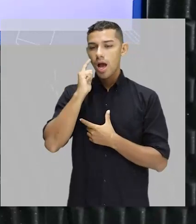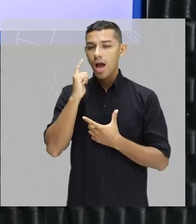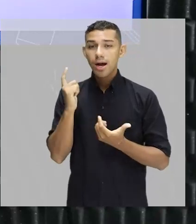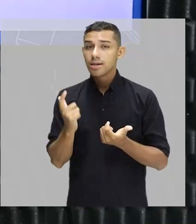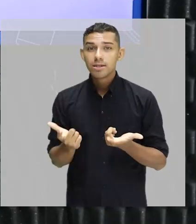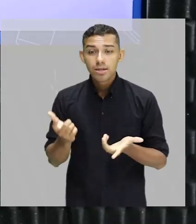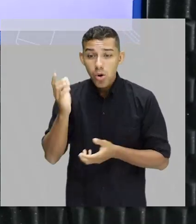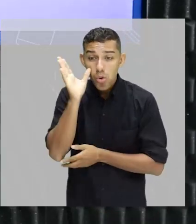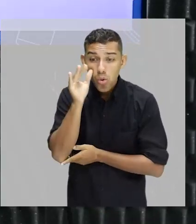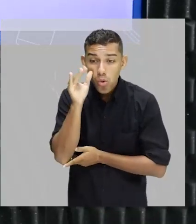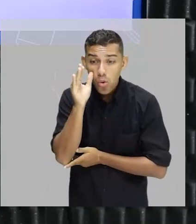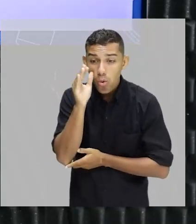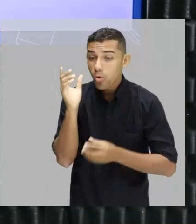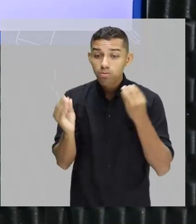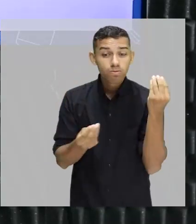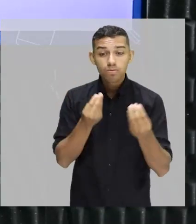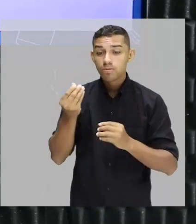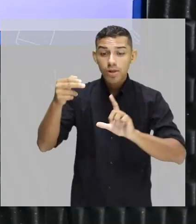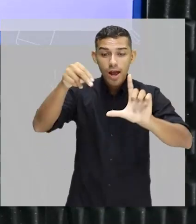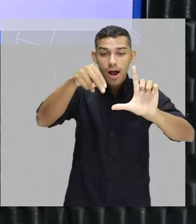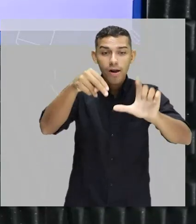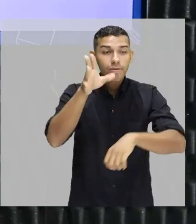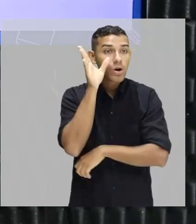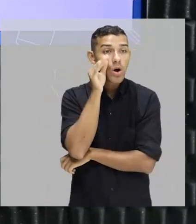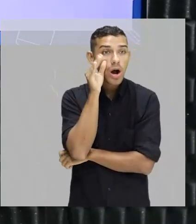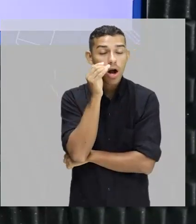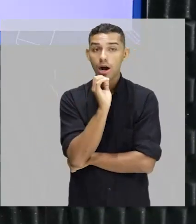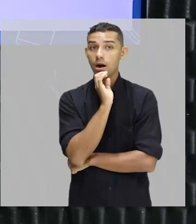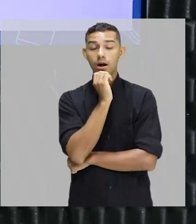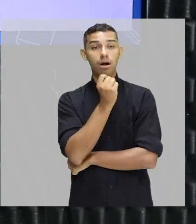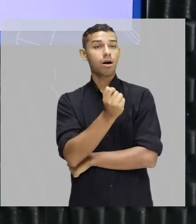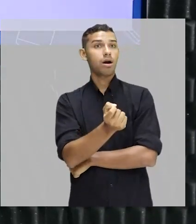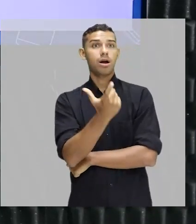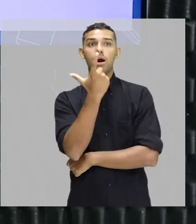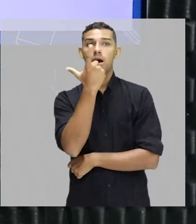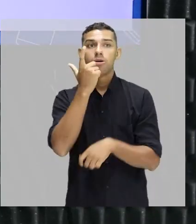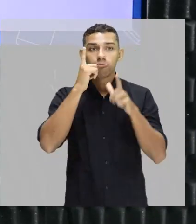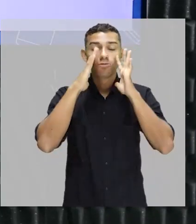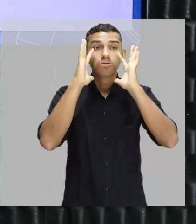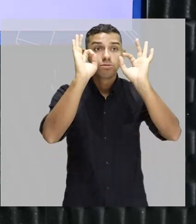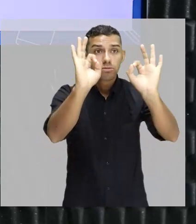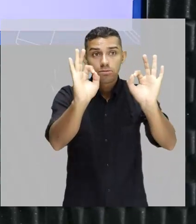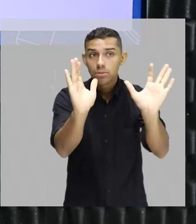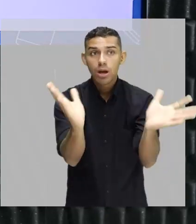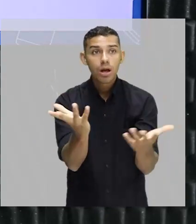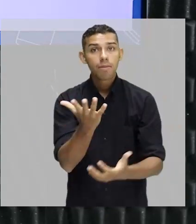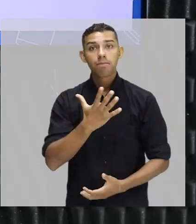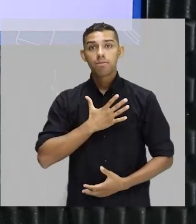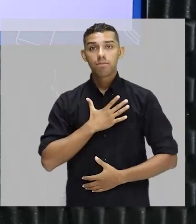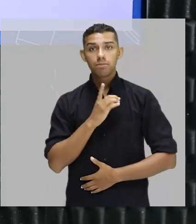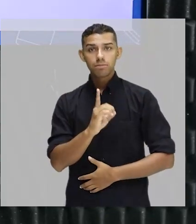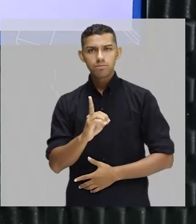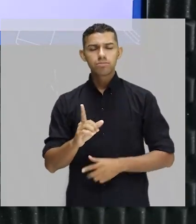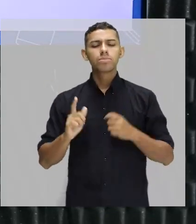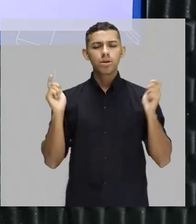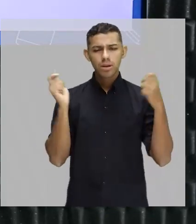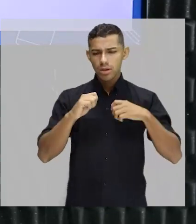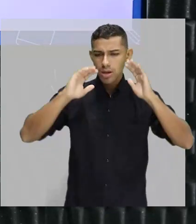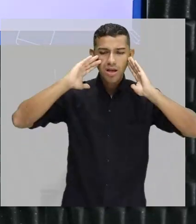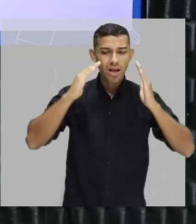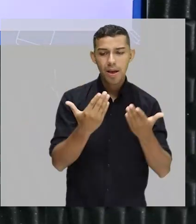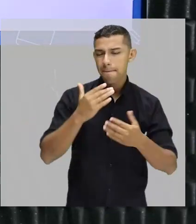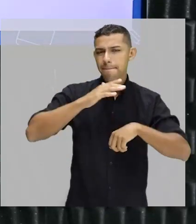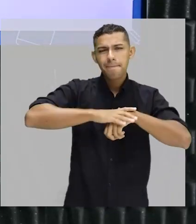vai acontecer. Né? Na novela você está ali e de repente acontece algo que prende a sua atenção. Aquilo ali é o que nós chamamos de clímax, a